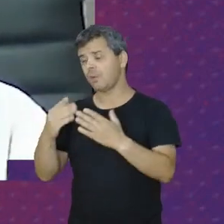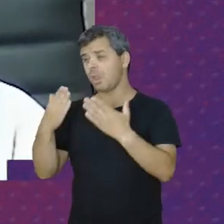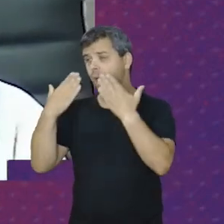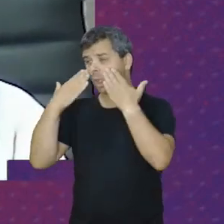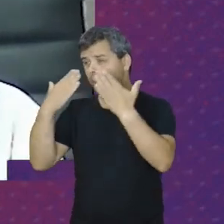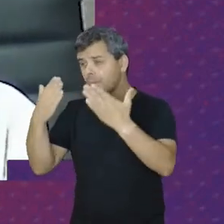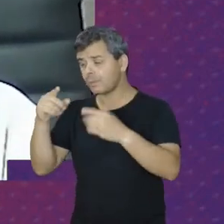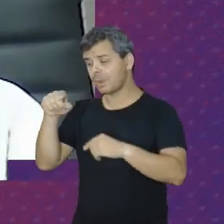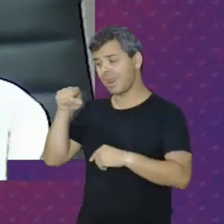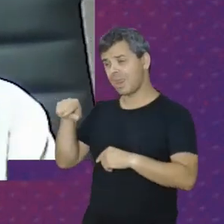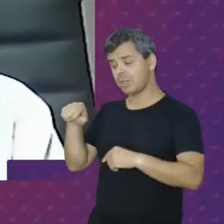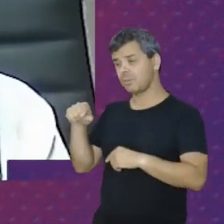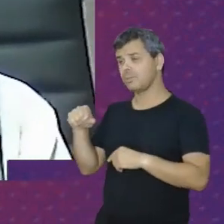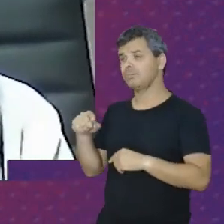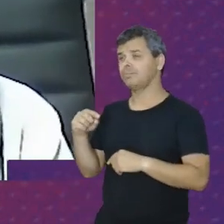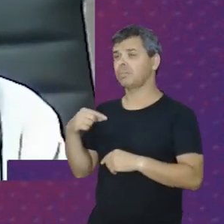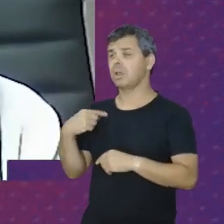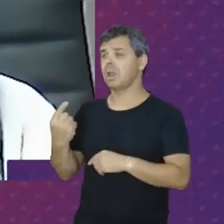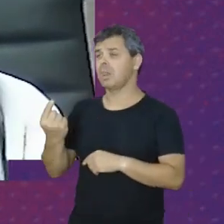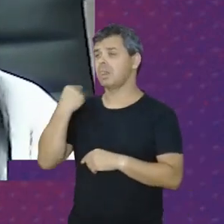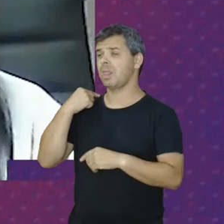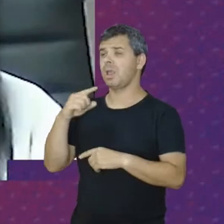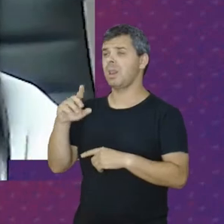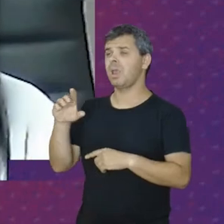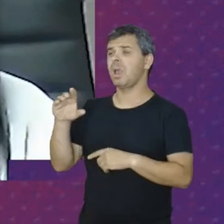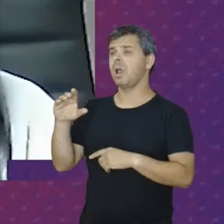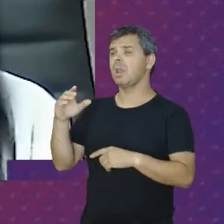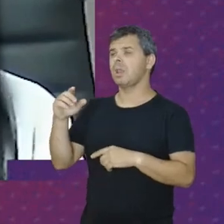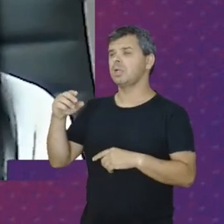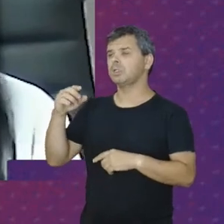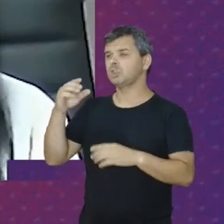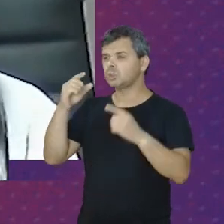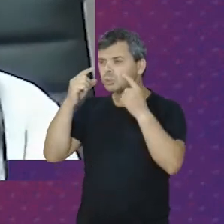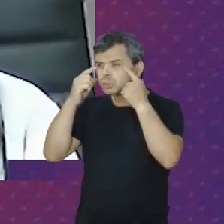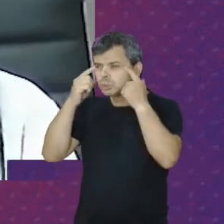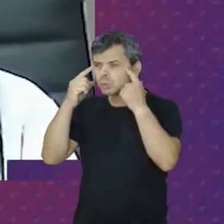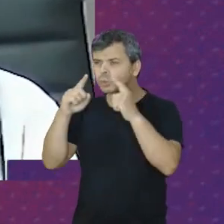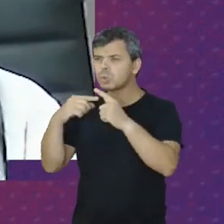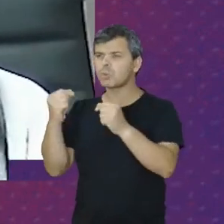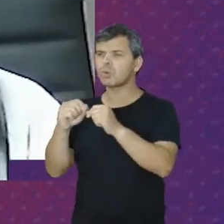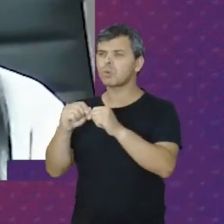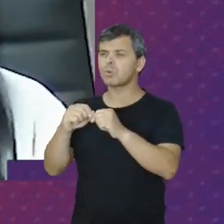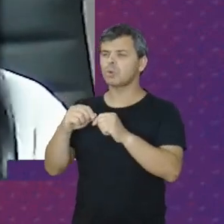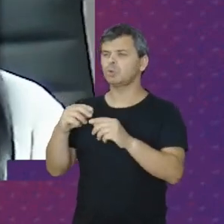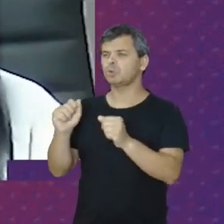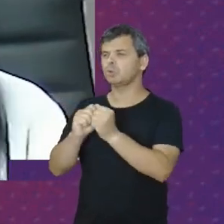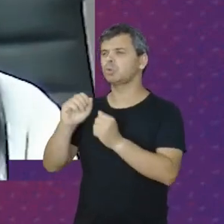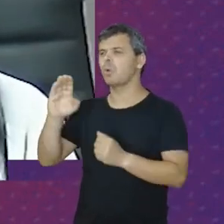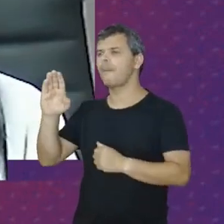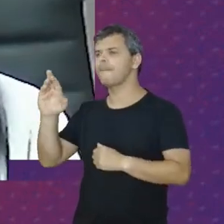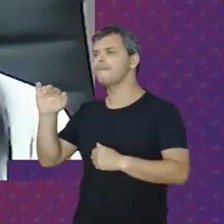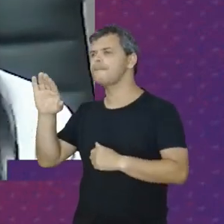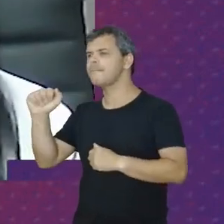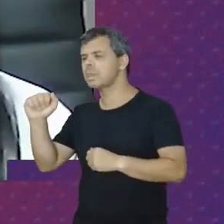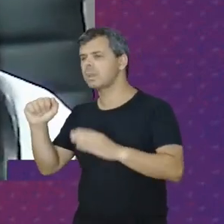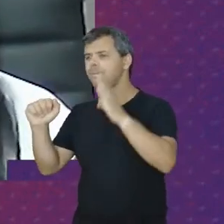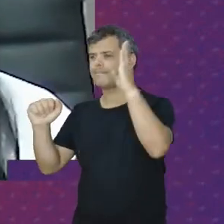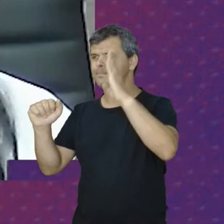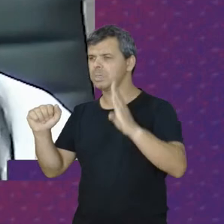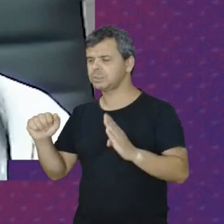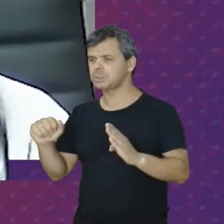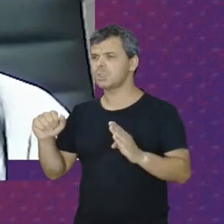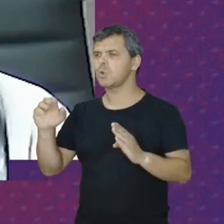apresentar este programa lá em Beijing, na China, em Pequim, na China, numa feira dos BRICS, né, dos países em desenvolvimento,